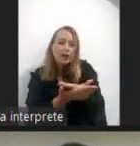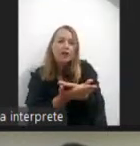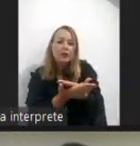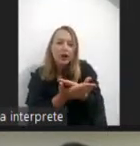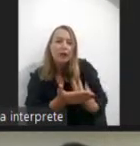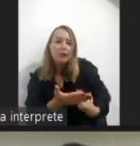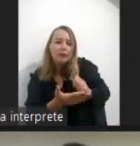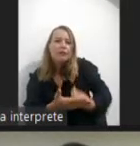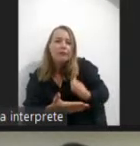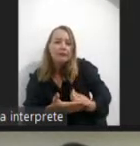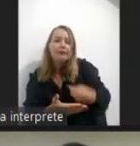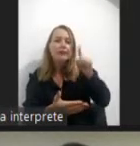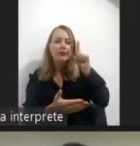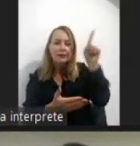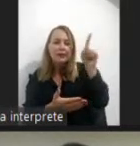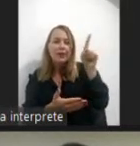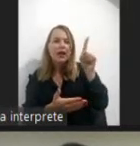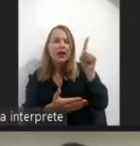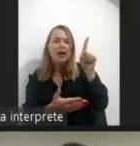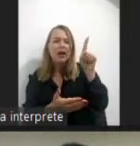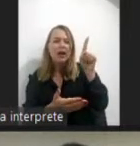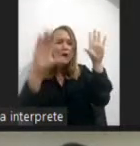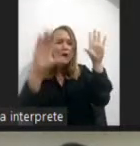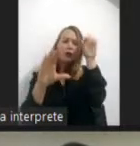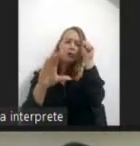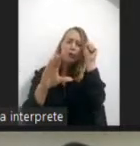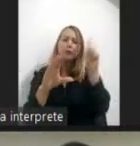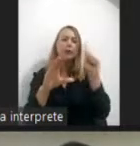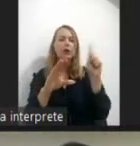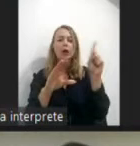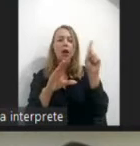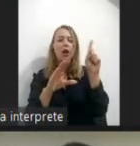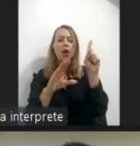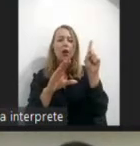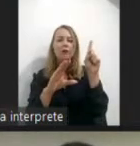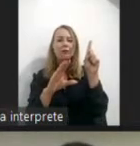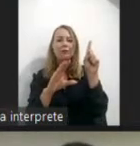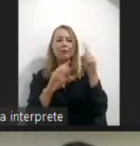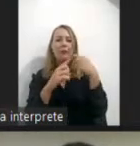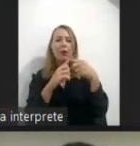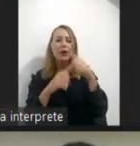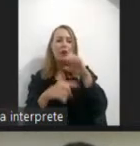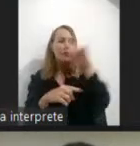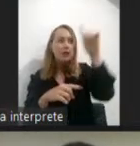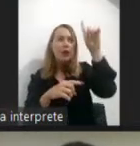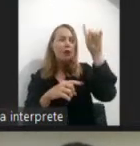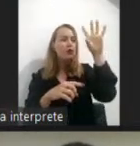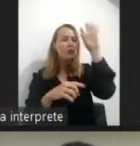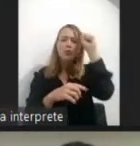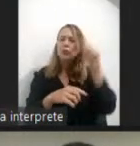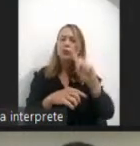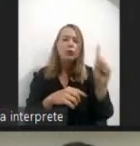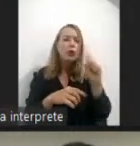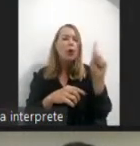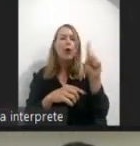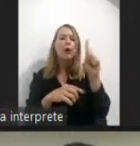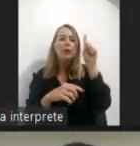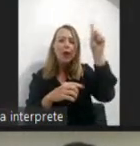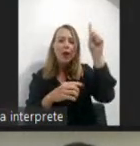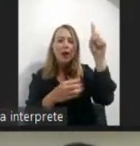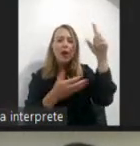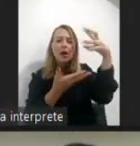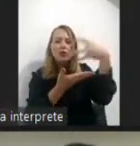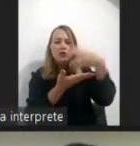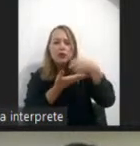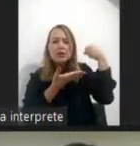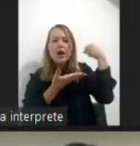está no céu dormindo, porque o Senhor de Israel não dormita. Ele é que nos salva, ele é